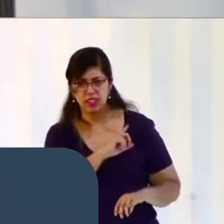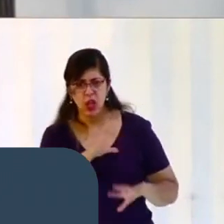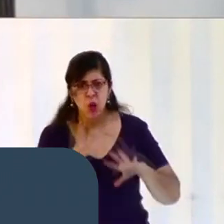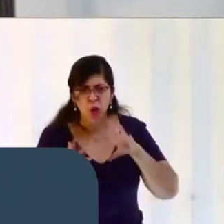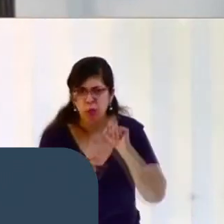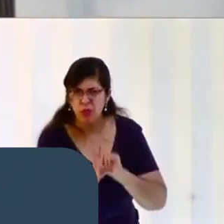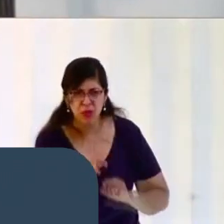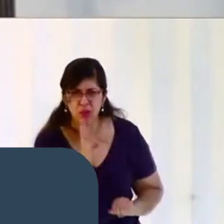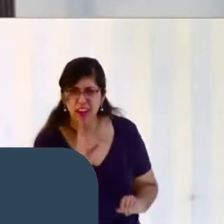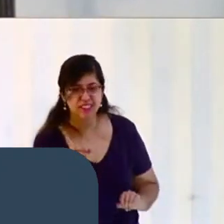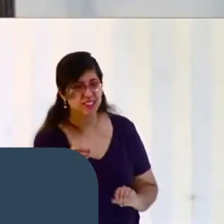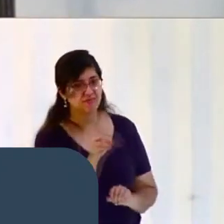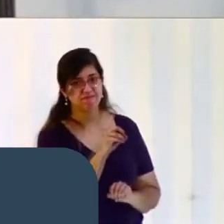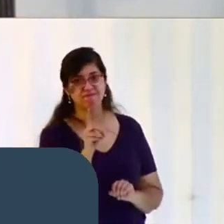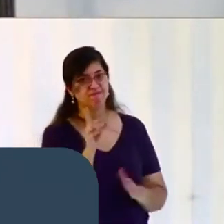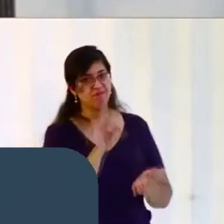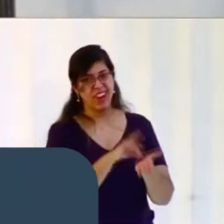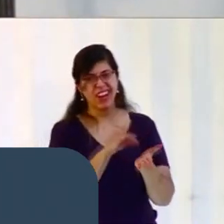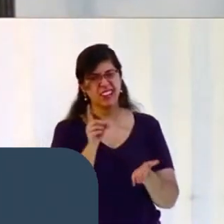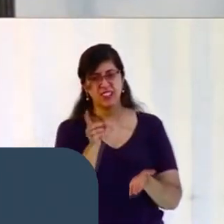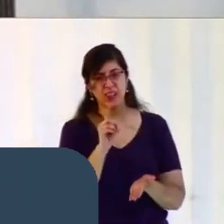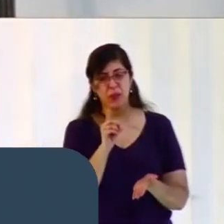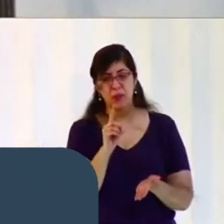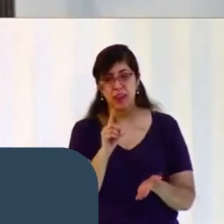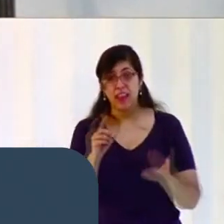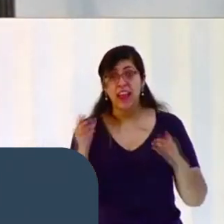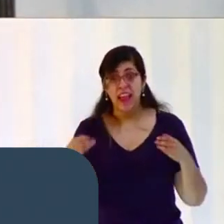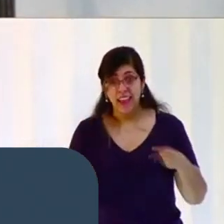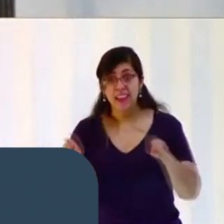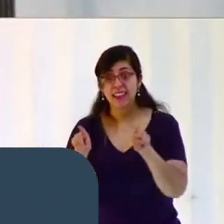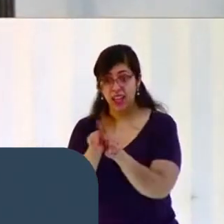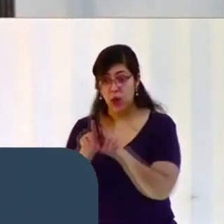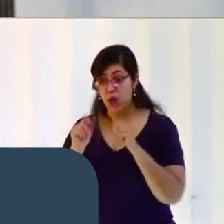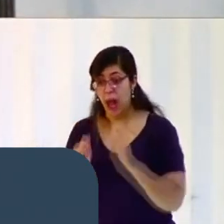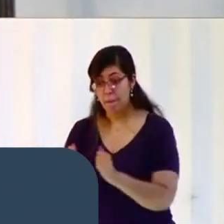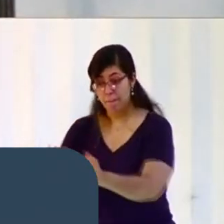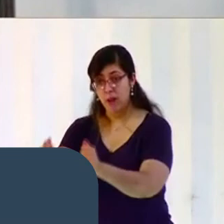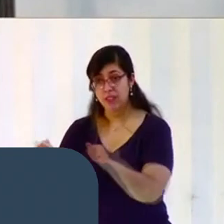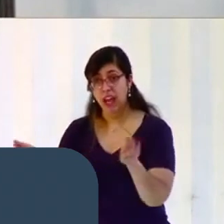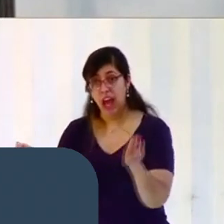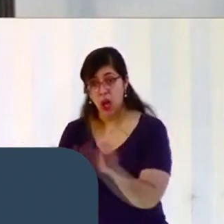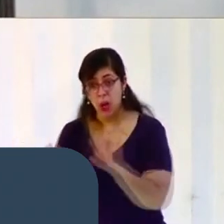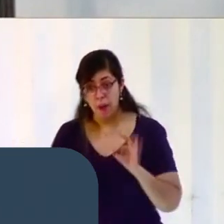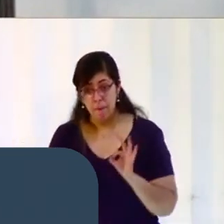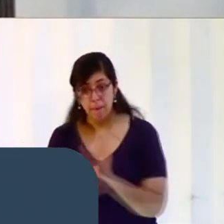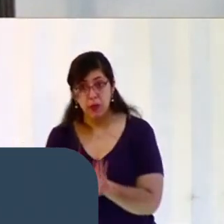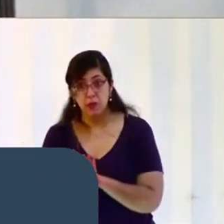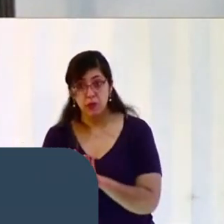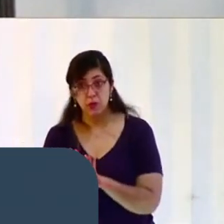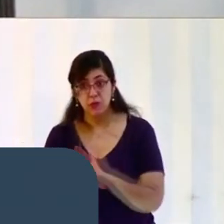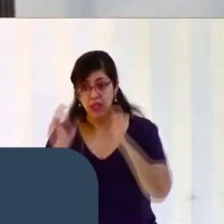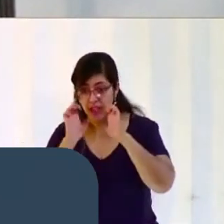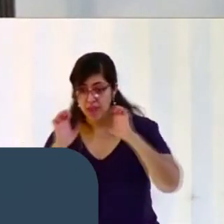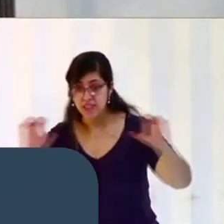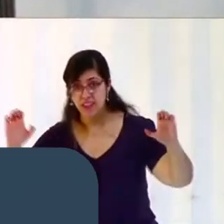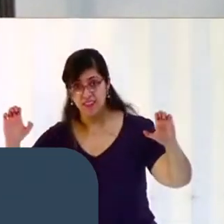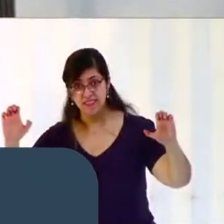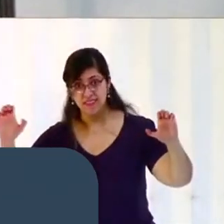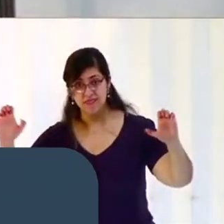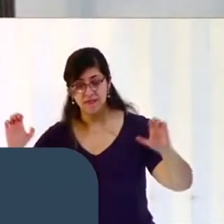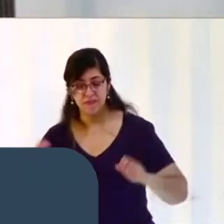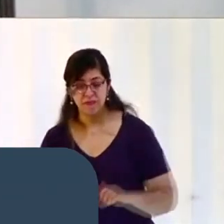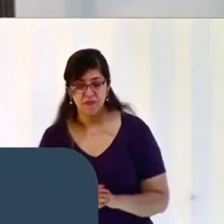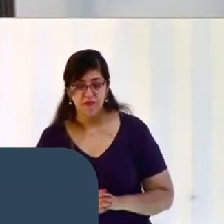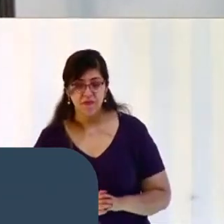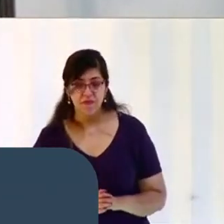mundo. Os apóstolos foram engajados na feliz missão de anunciar a boa nova.